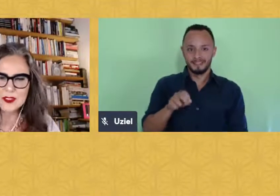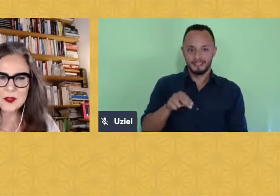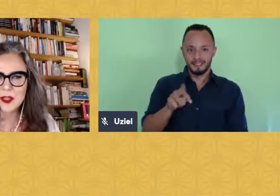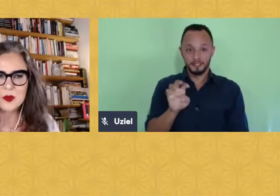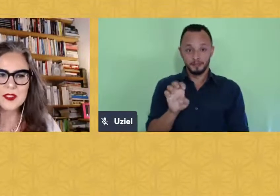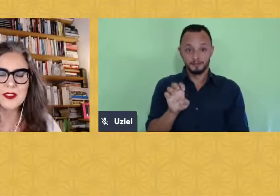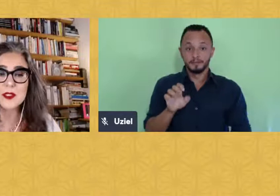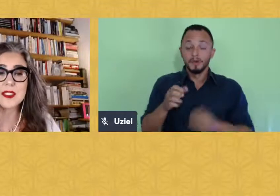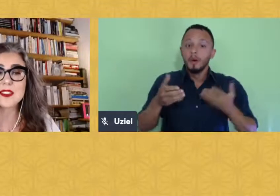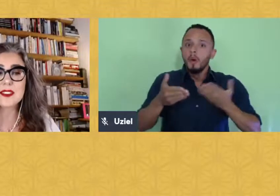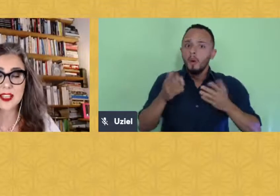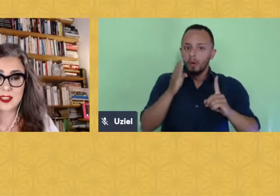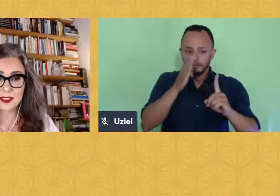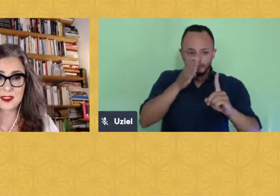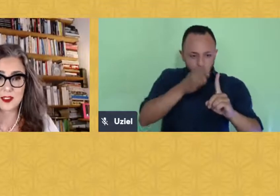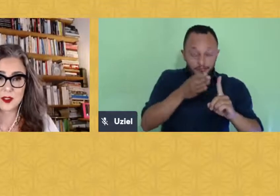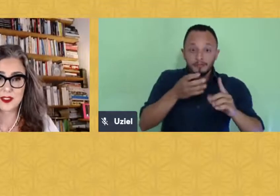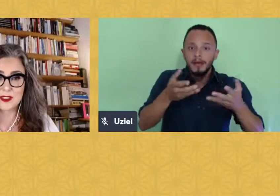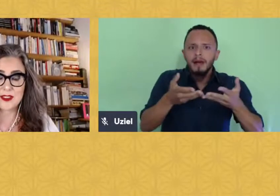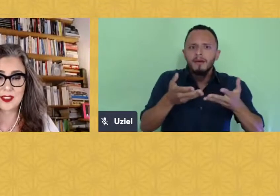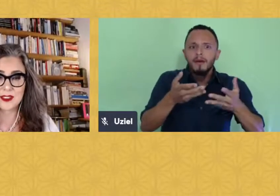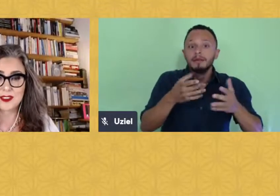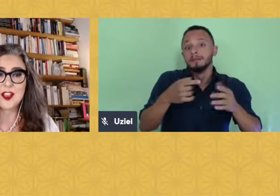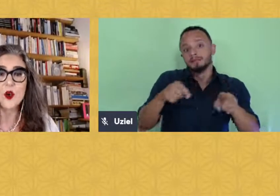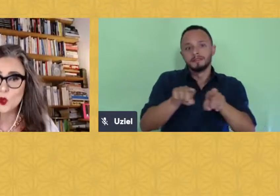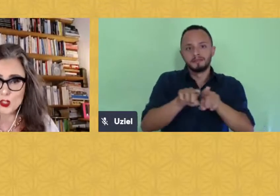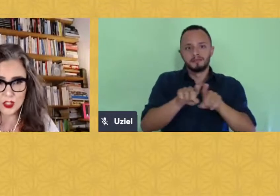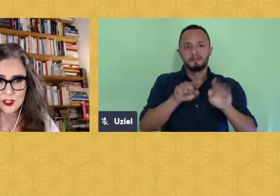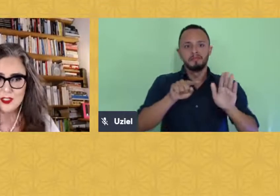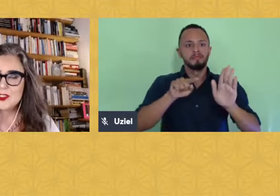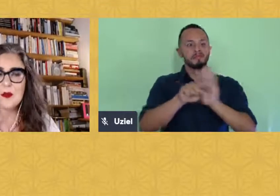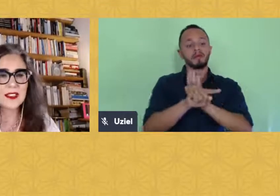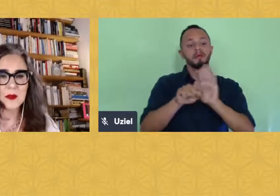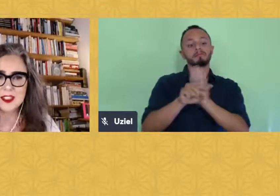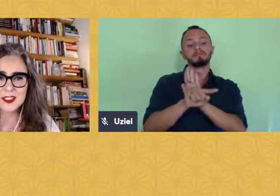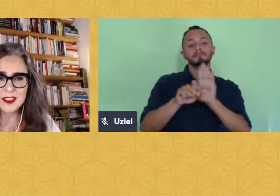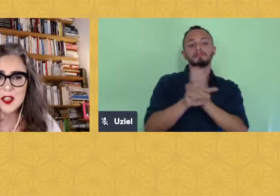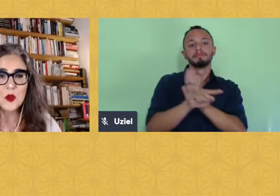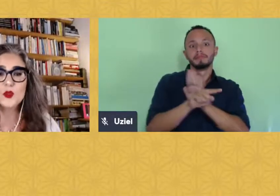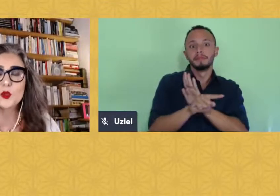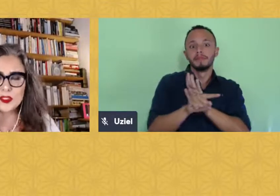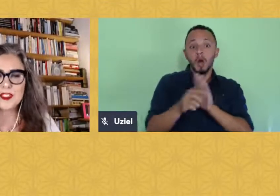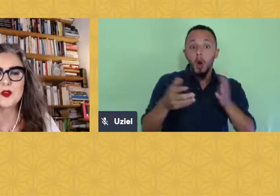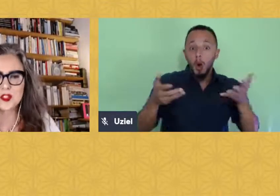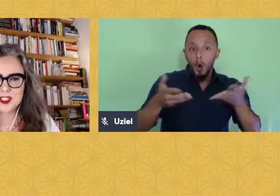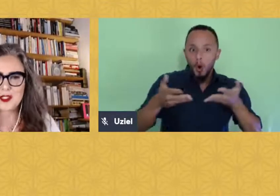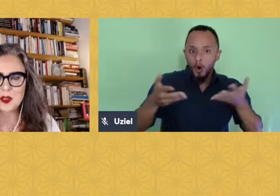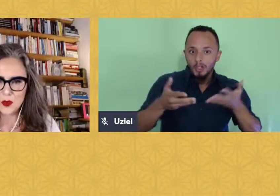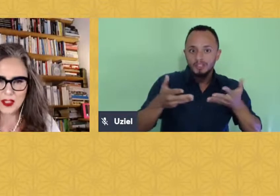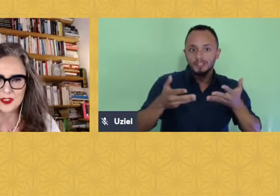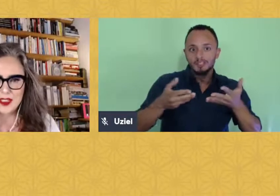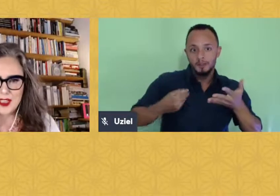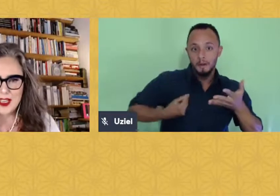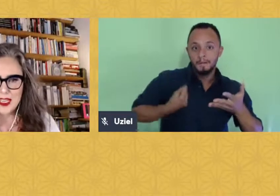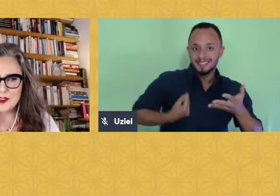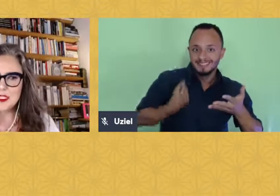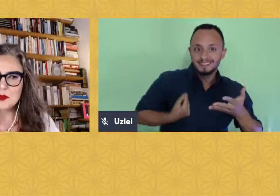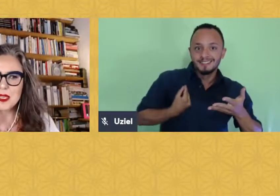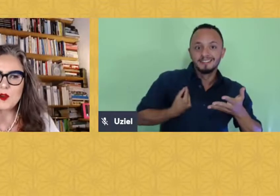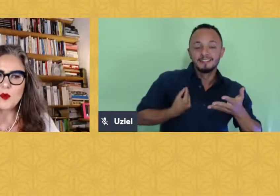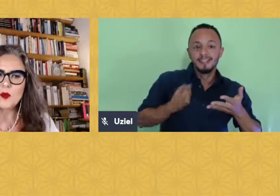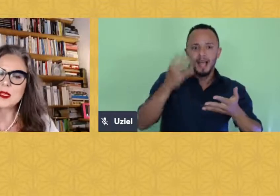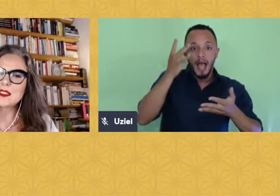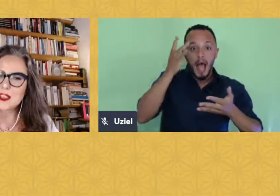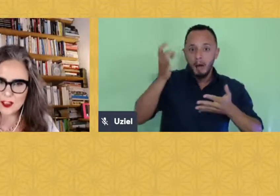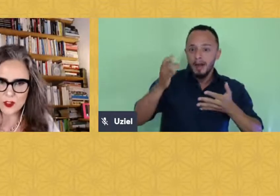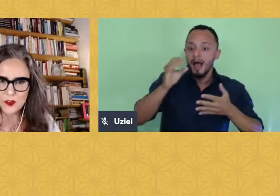para todas as perguntas que são necessárias à nossa existência. Hoje, não mais amanhã, com toda a urgência do agora. Ela vem